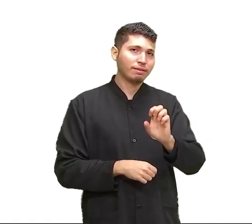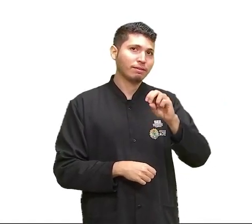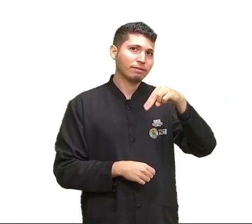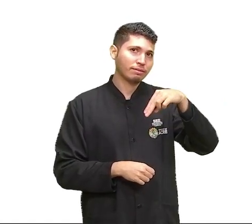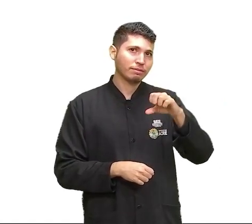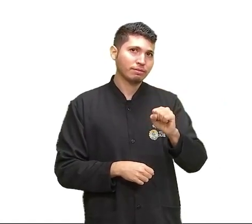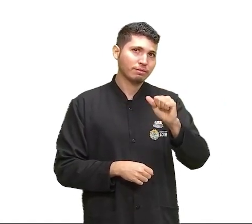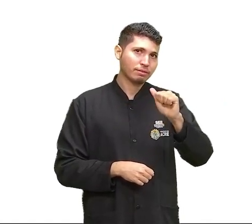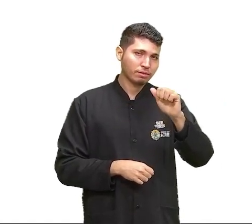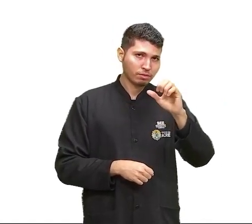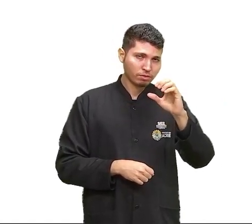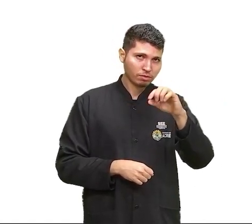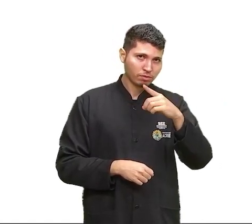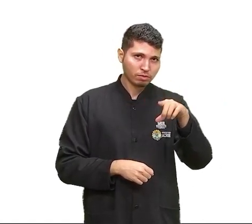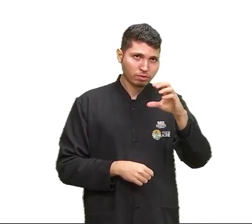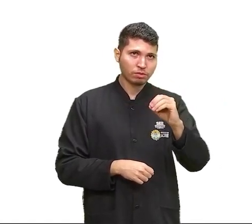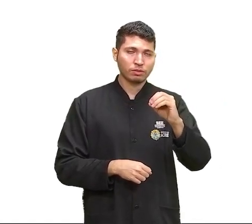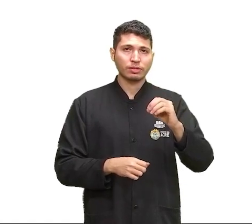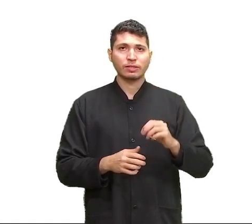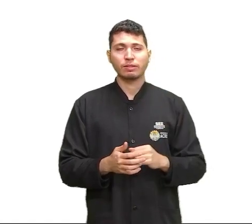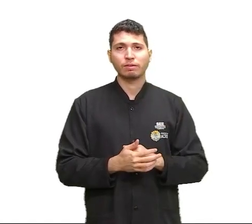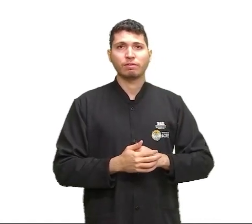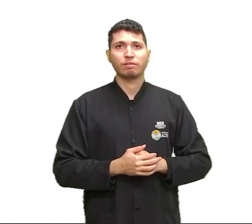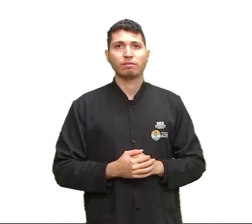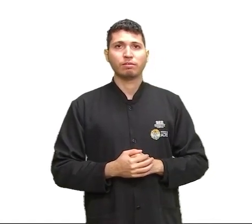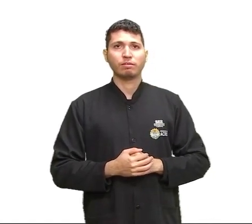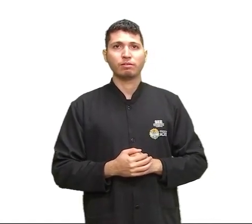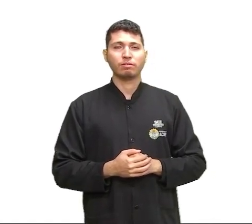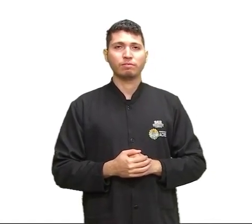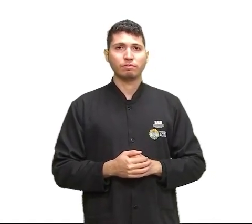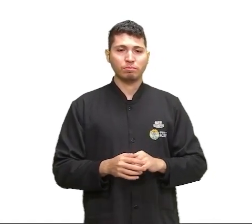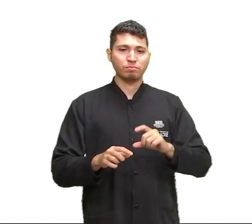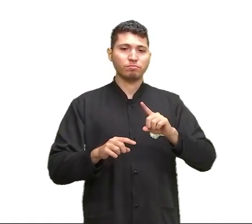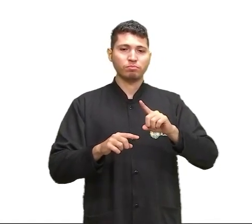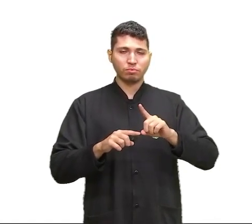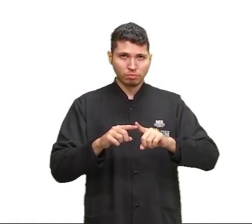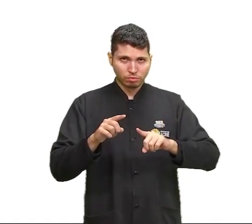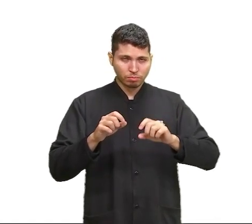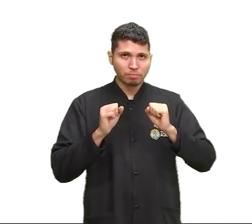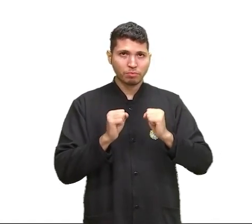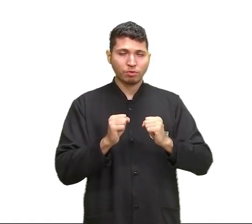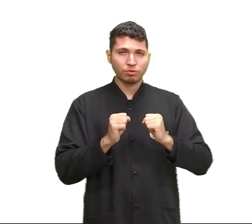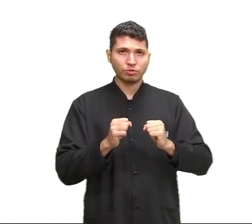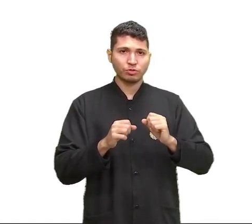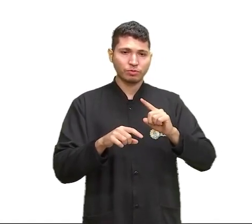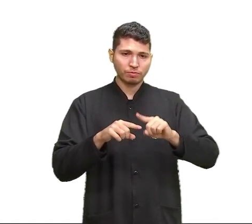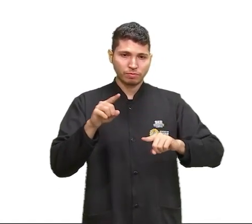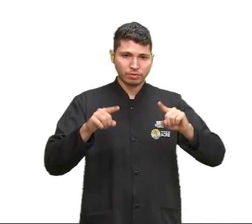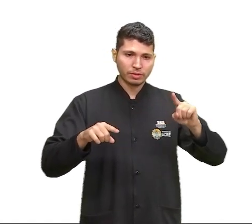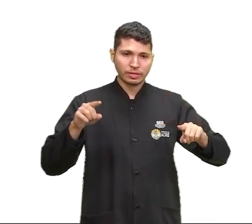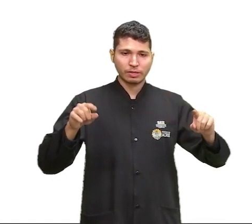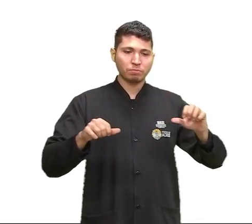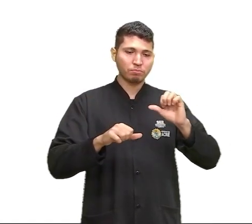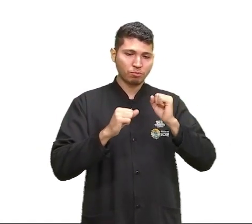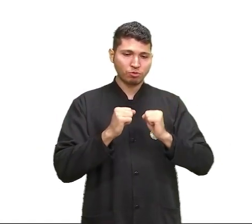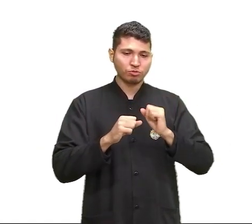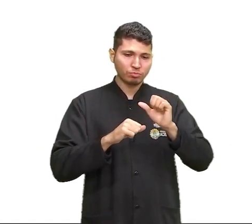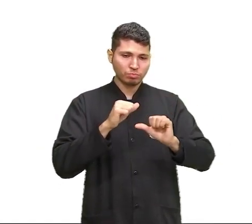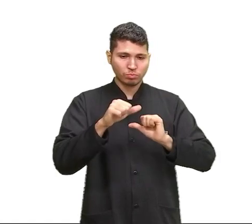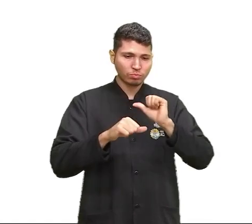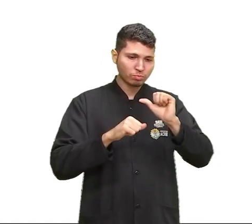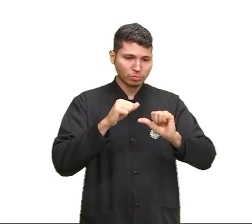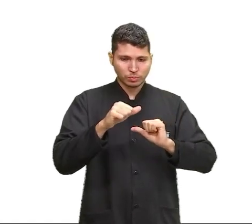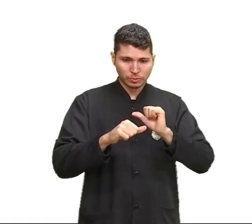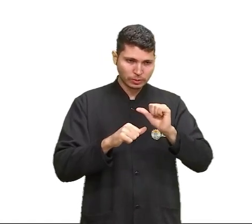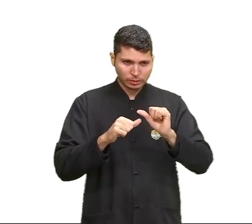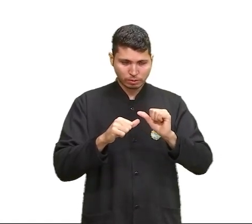a gente vai relacionar um circuito em série, ela vai variar. A corrente vai variar? Não. Ela vai ser uma